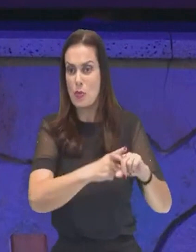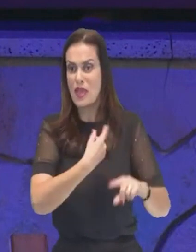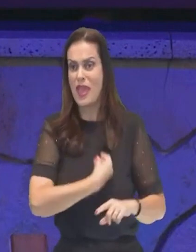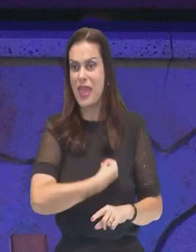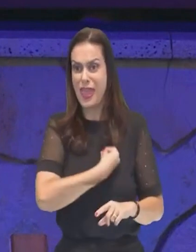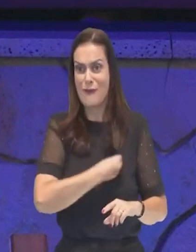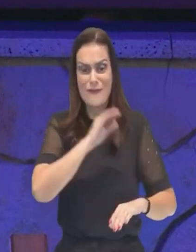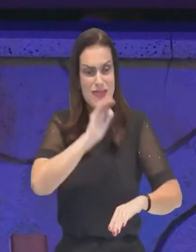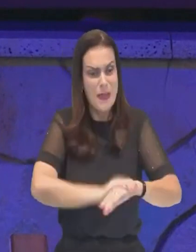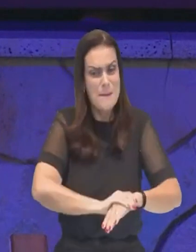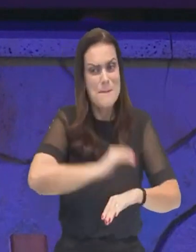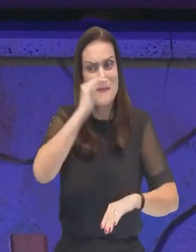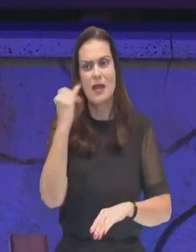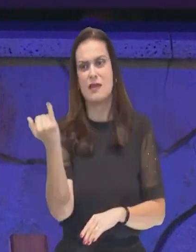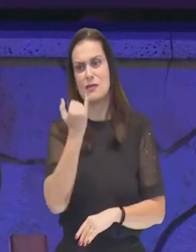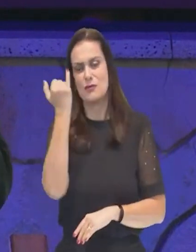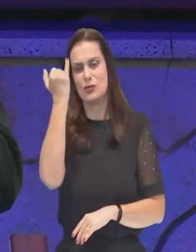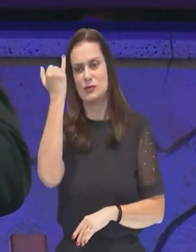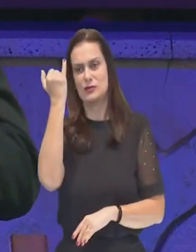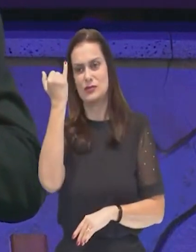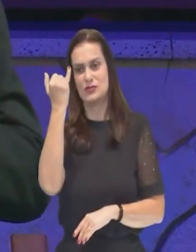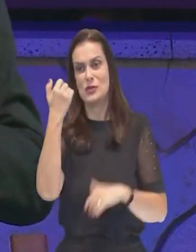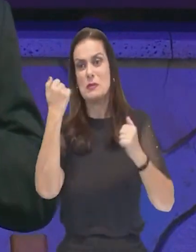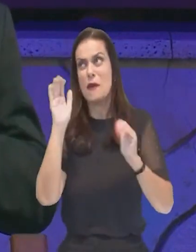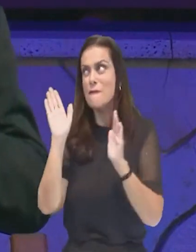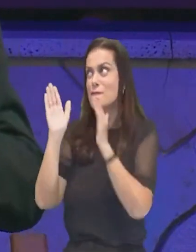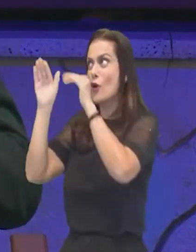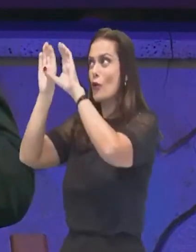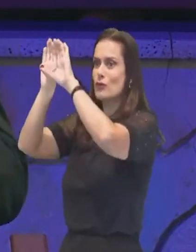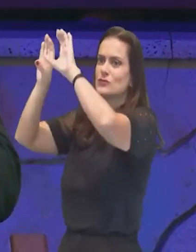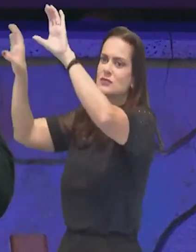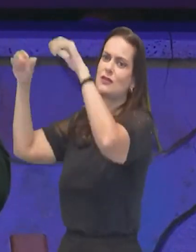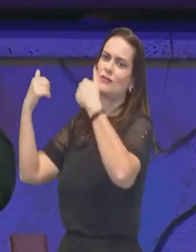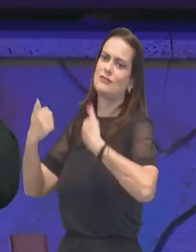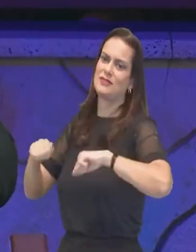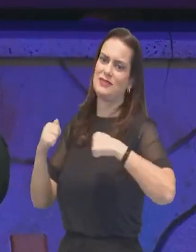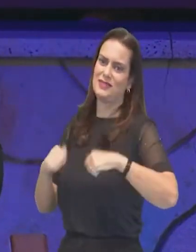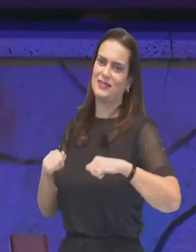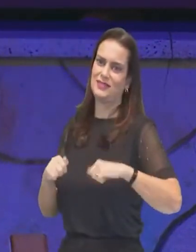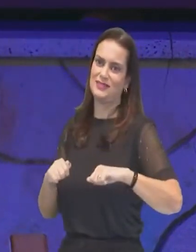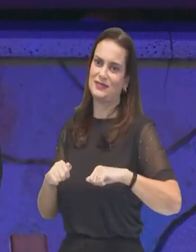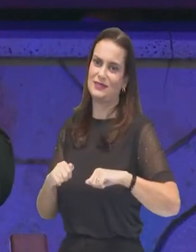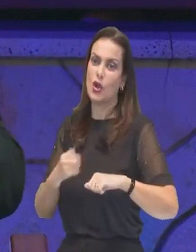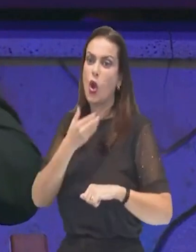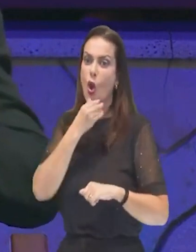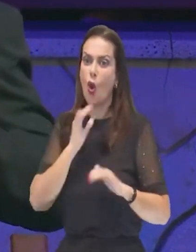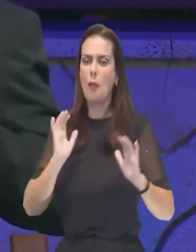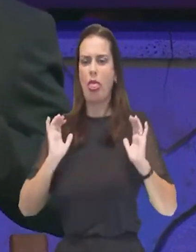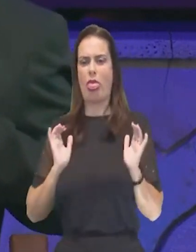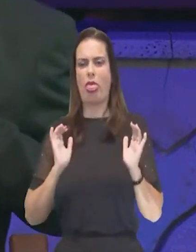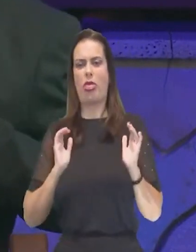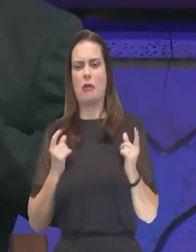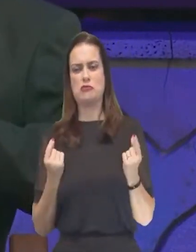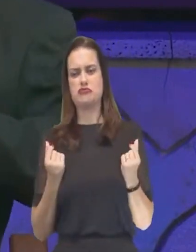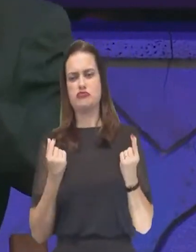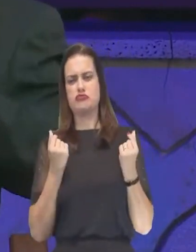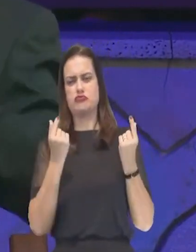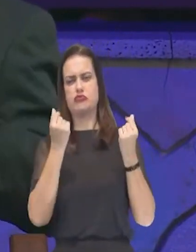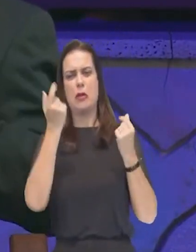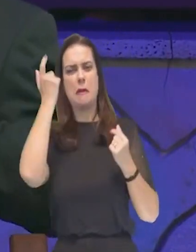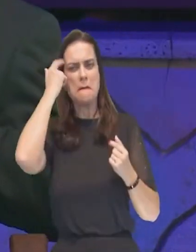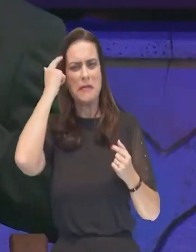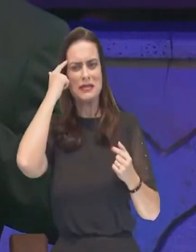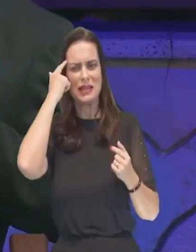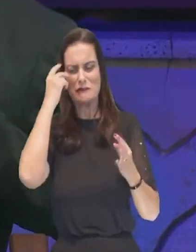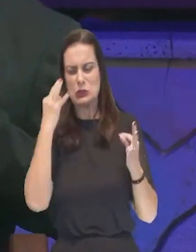é mais importante. O homem da parábola, este homem arrogante, dono de si, que achava que